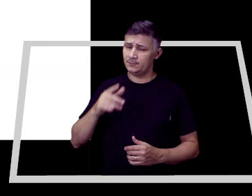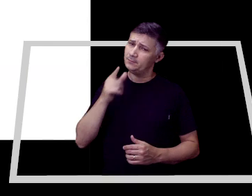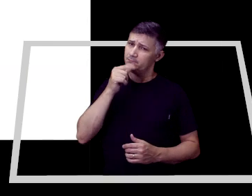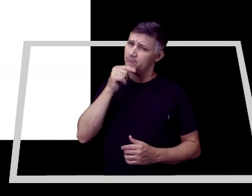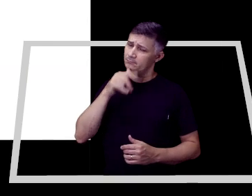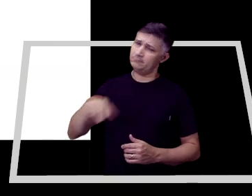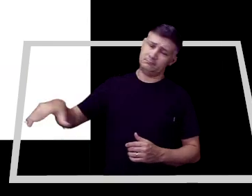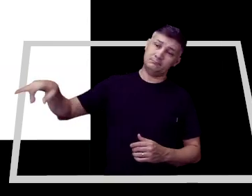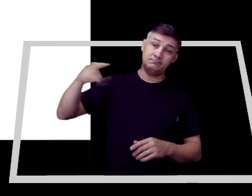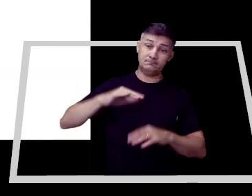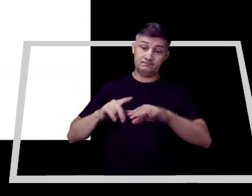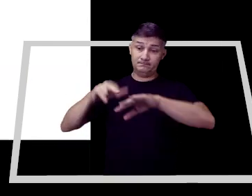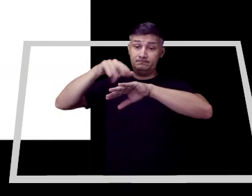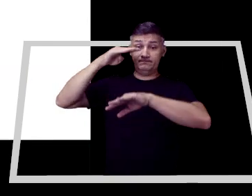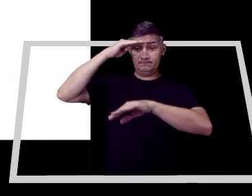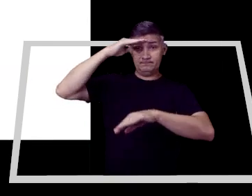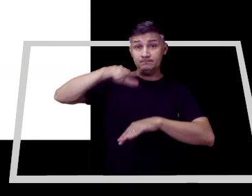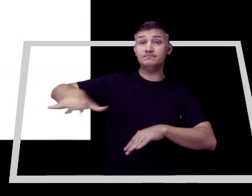da lagoa, do lago.